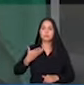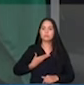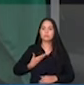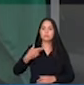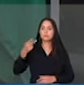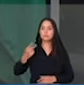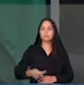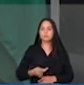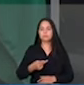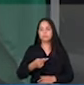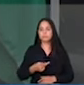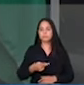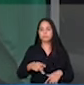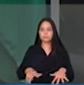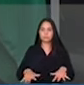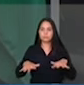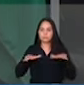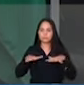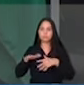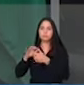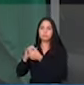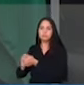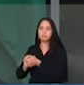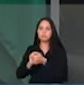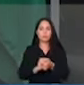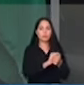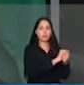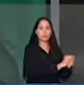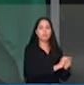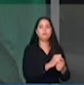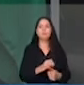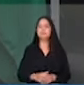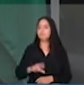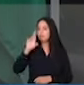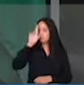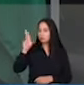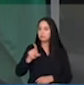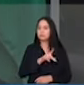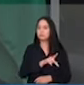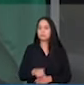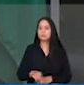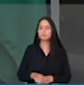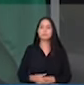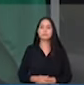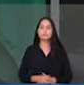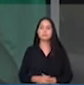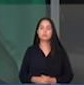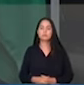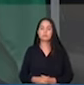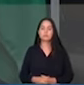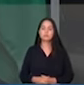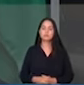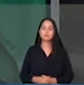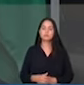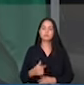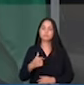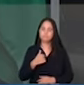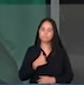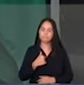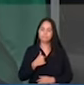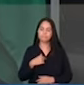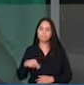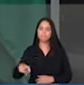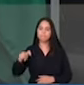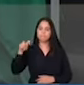encontram neste plenário senhor presidente dadas as circunstâncias em que assume esse mandato